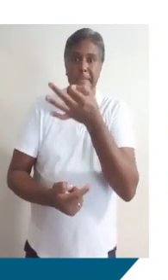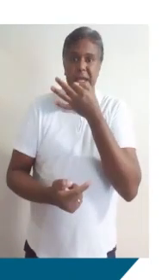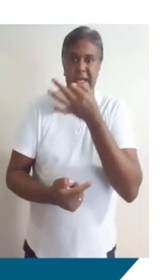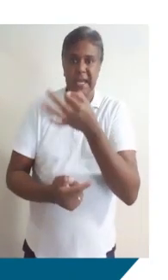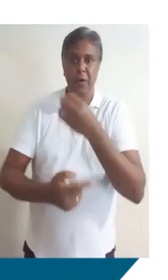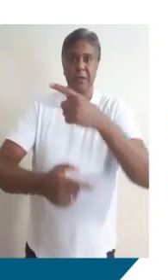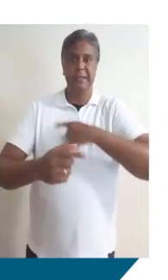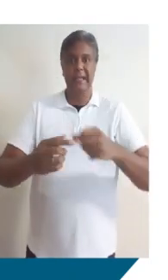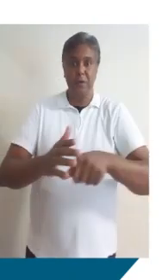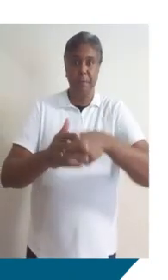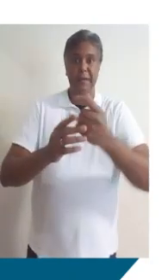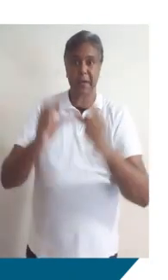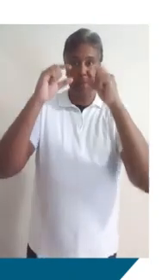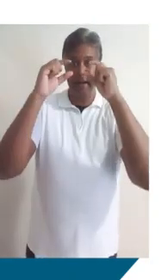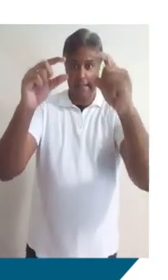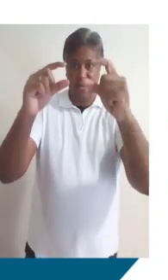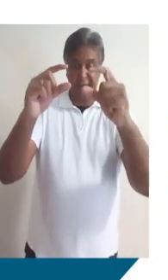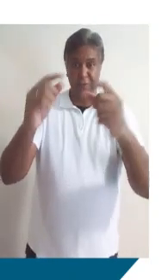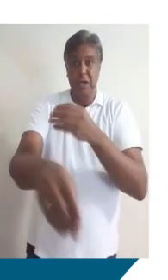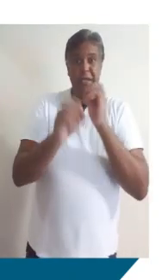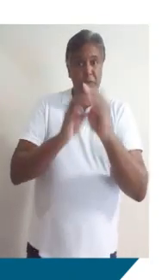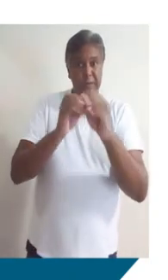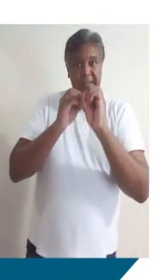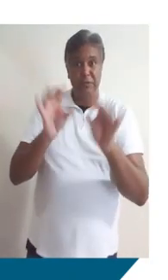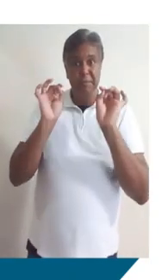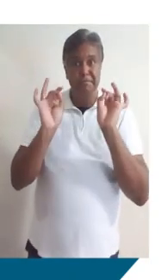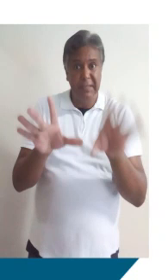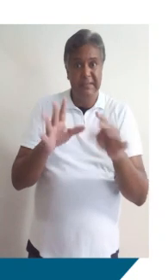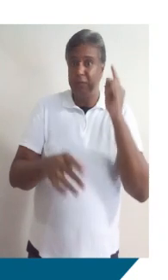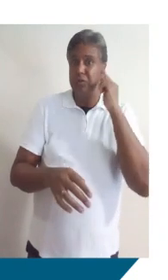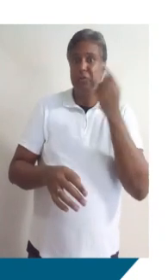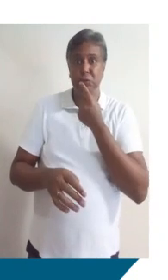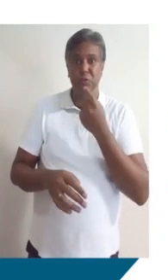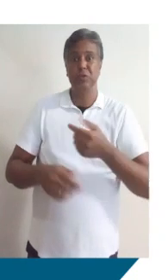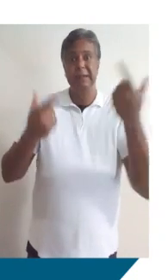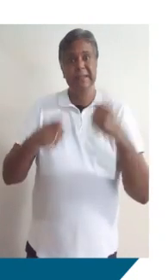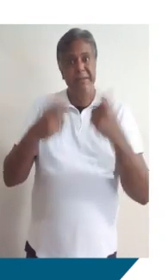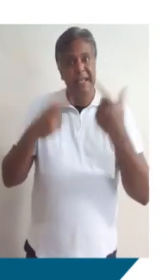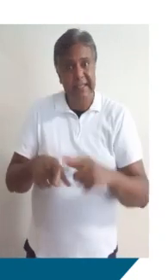parágrafo de que a formação educacional de surdos é um desafio no Brasil, qual ocorre por causa do preconceito da sociedade.